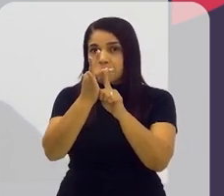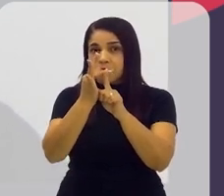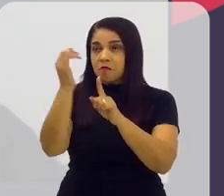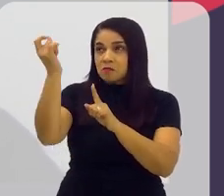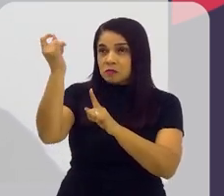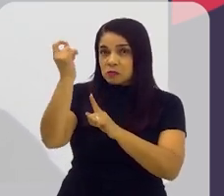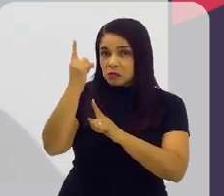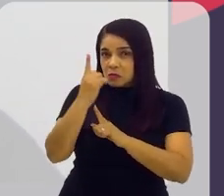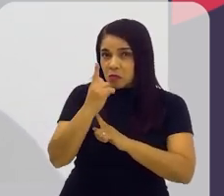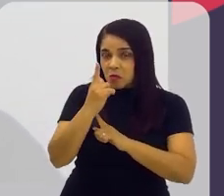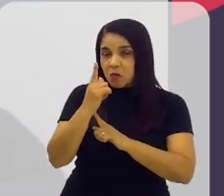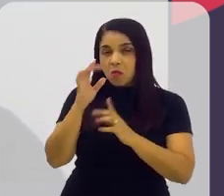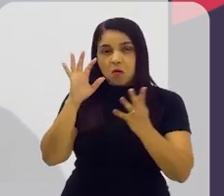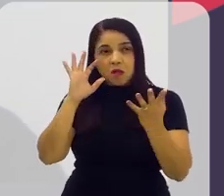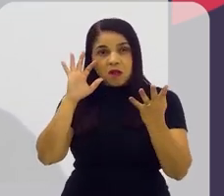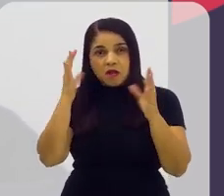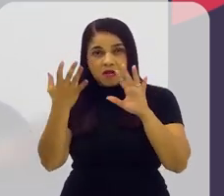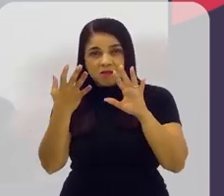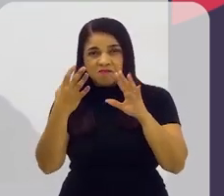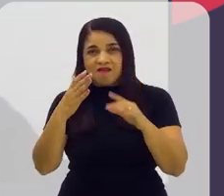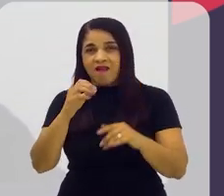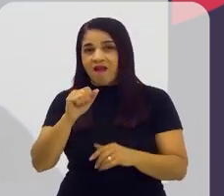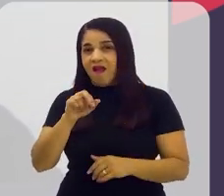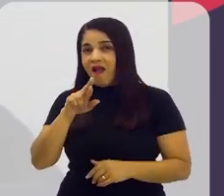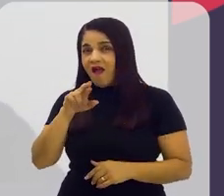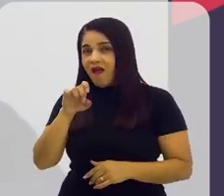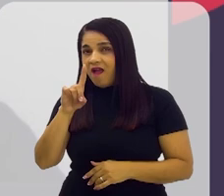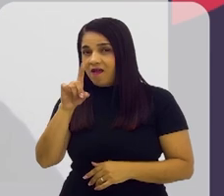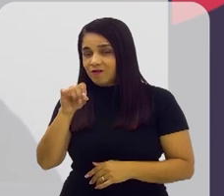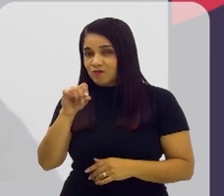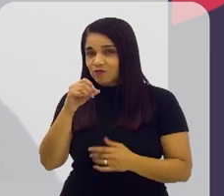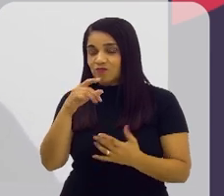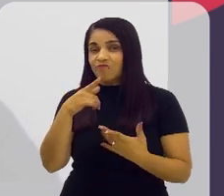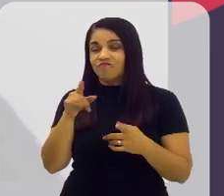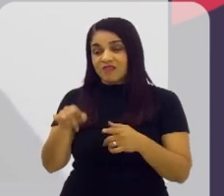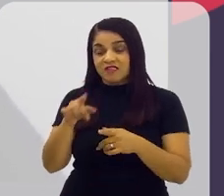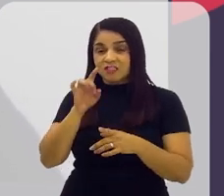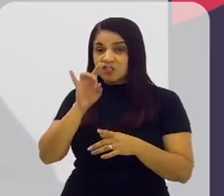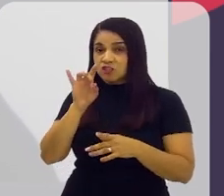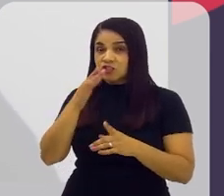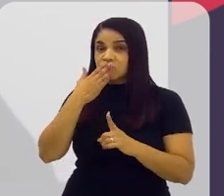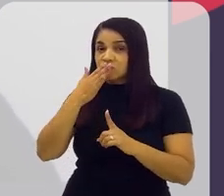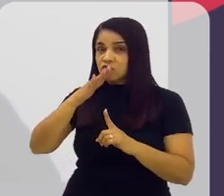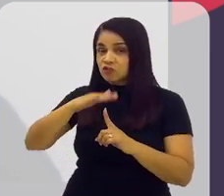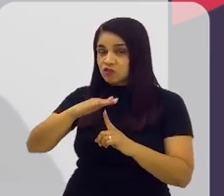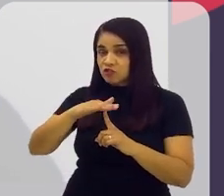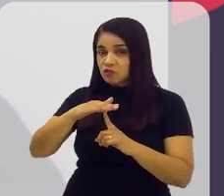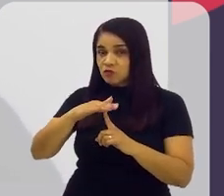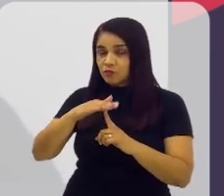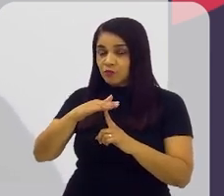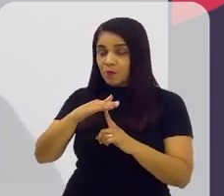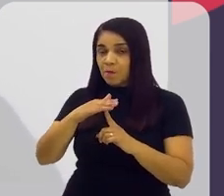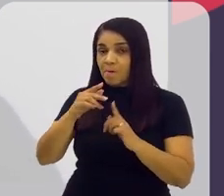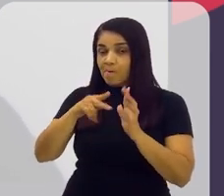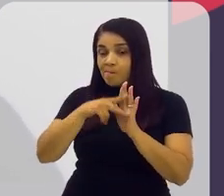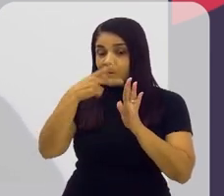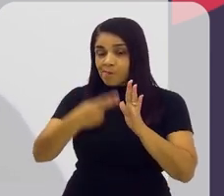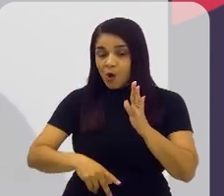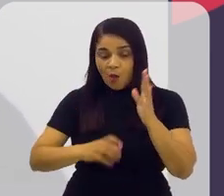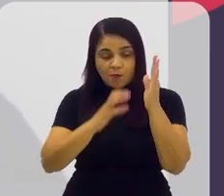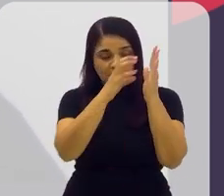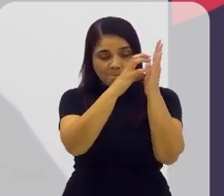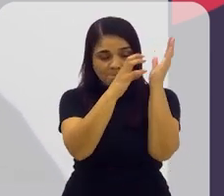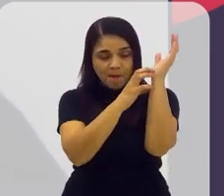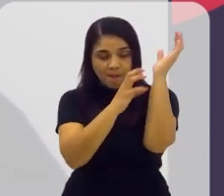maior insolação, climas mais áridos. Então, essa espécie, que é uma espécie que é típica da